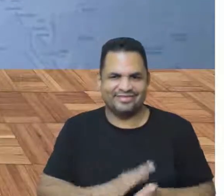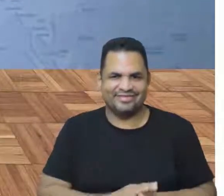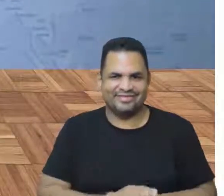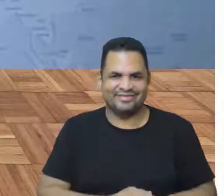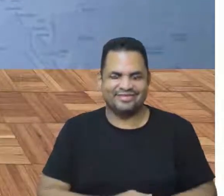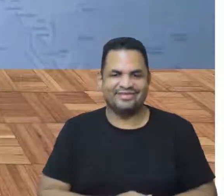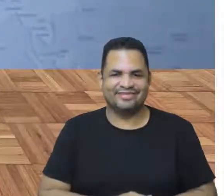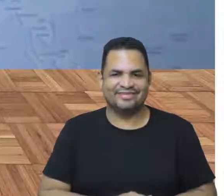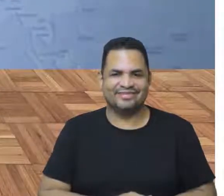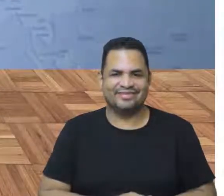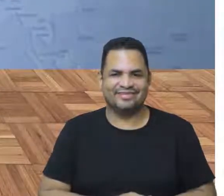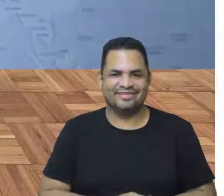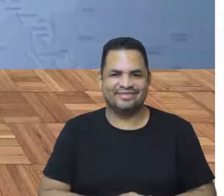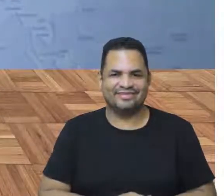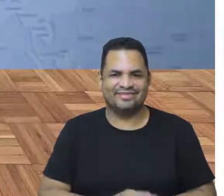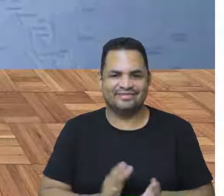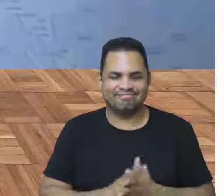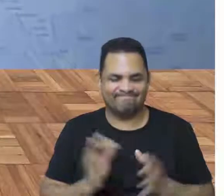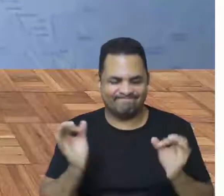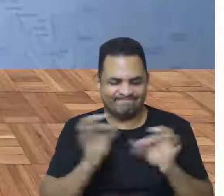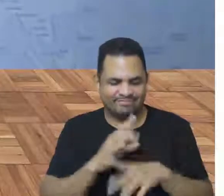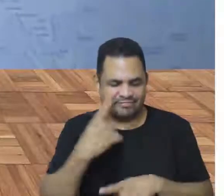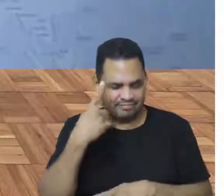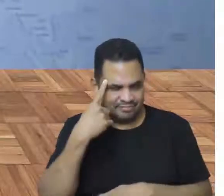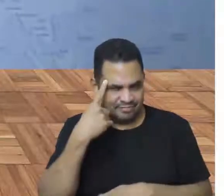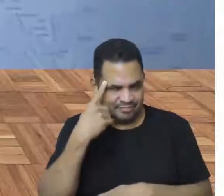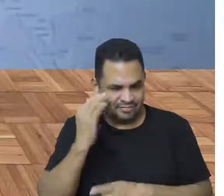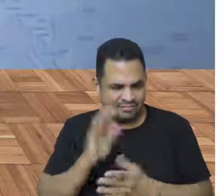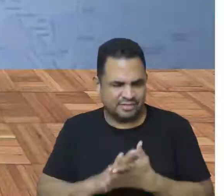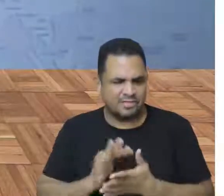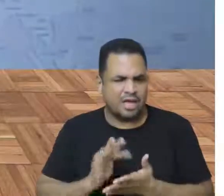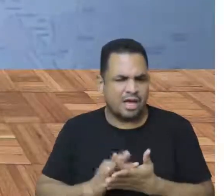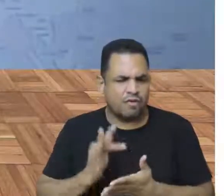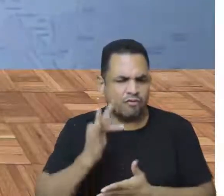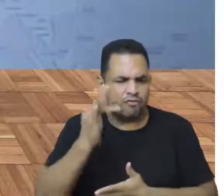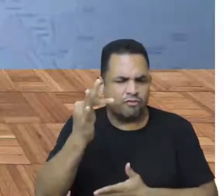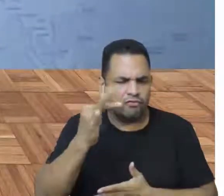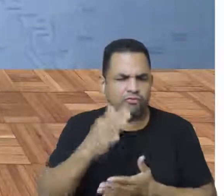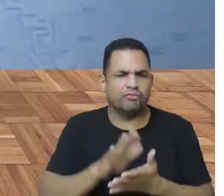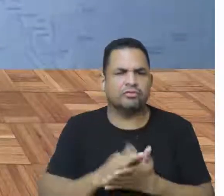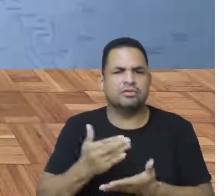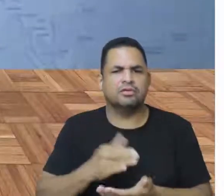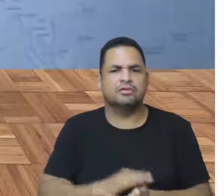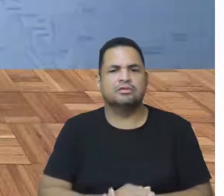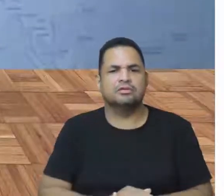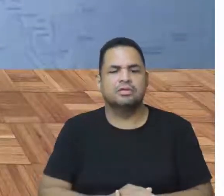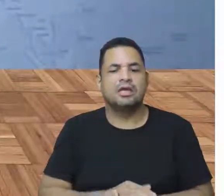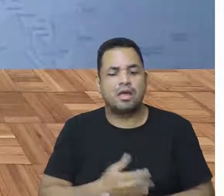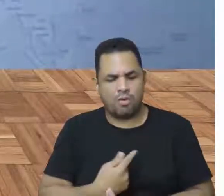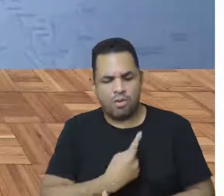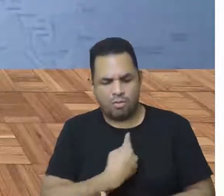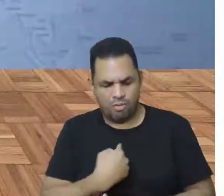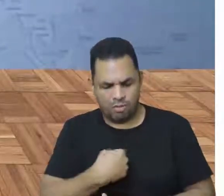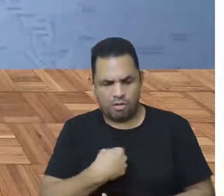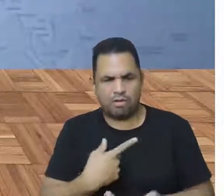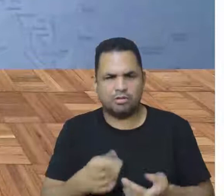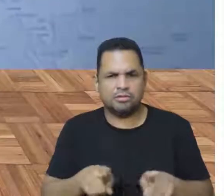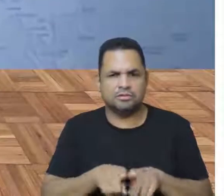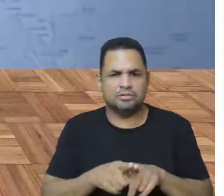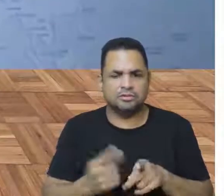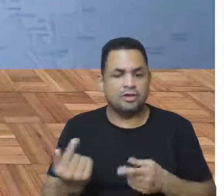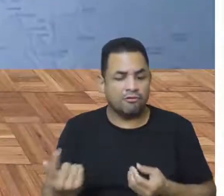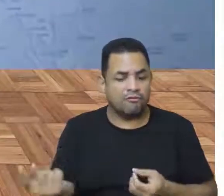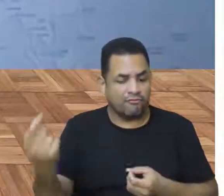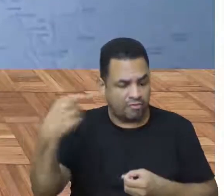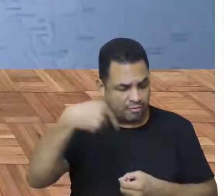Poxa vida, né? Portanto, você tem que pensar a terra, a água, quando você estiver com 58 anos, como Arimateia. Por isso que eu vim embora para Rondônia,